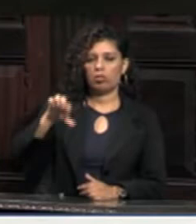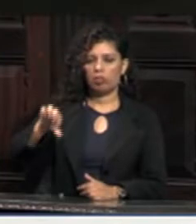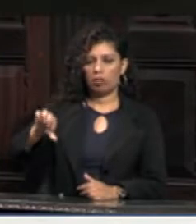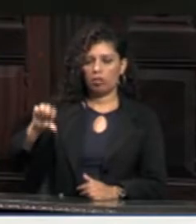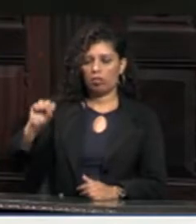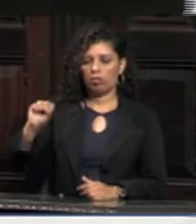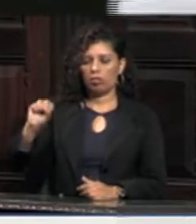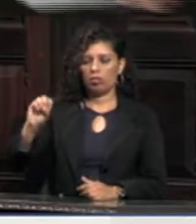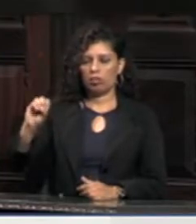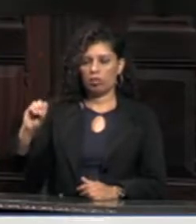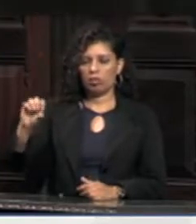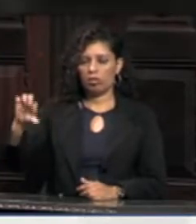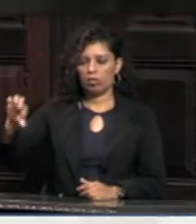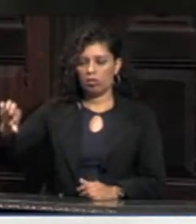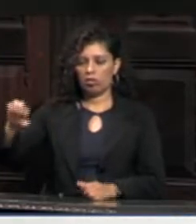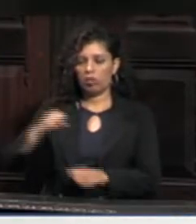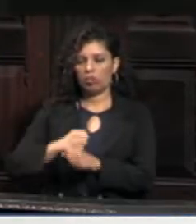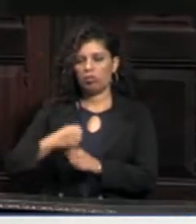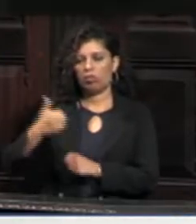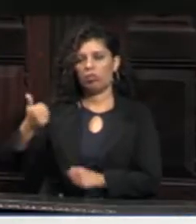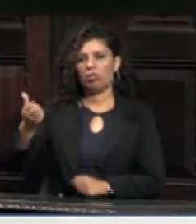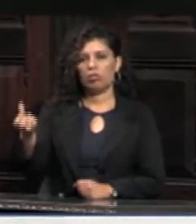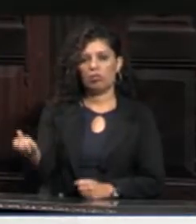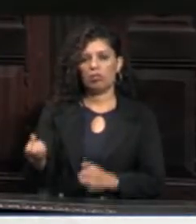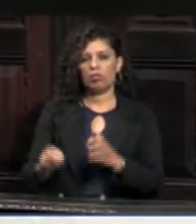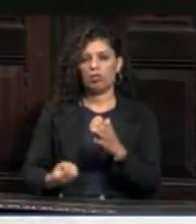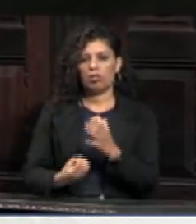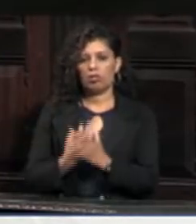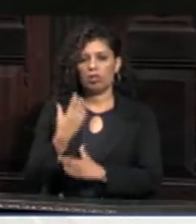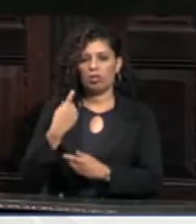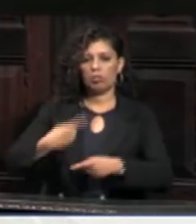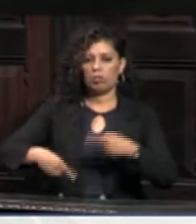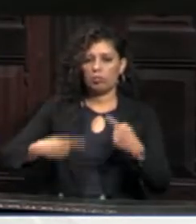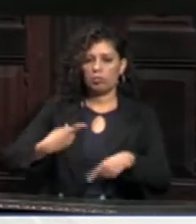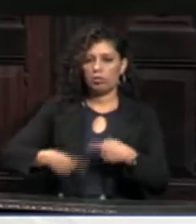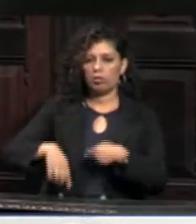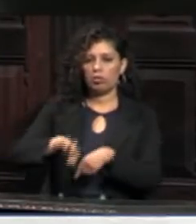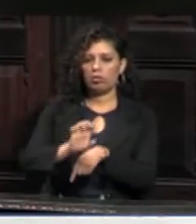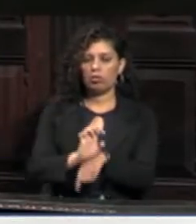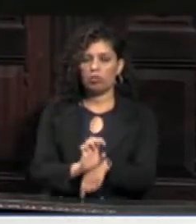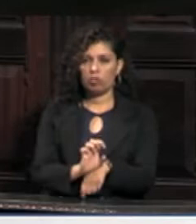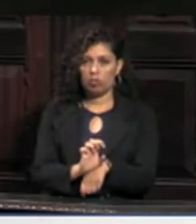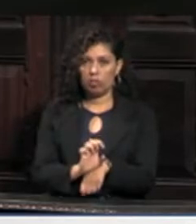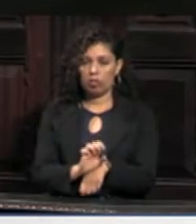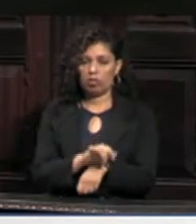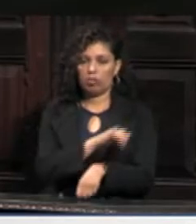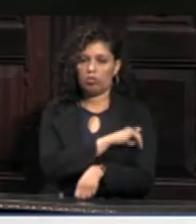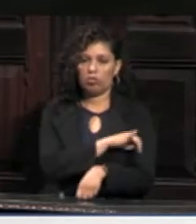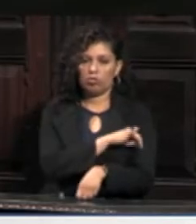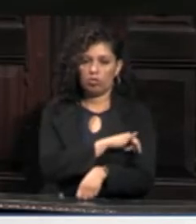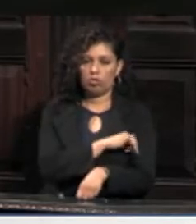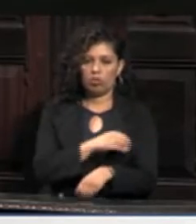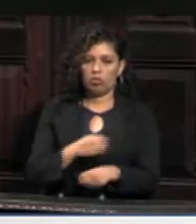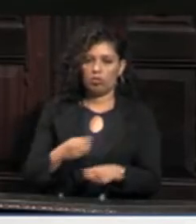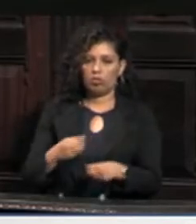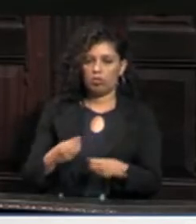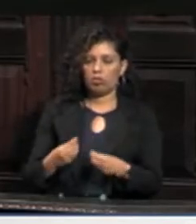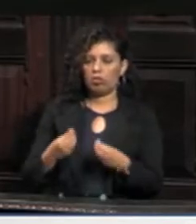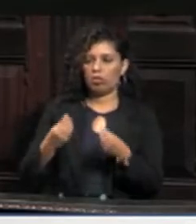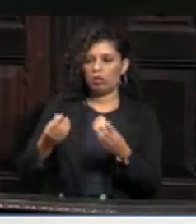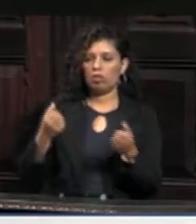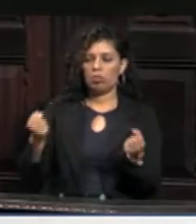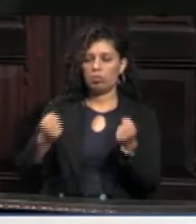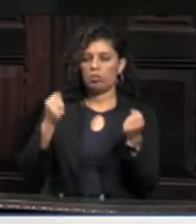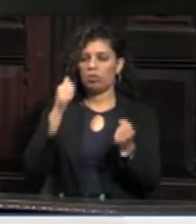1909 de 2016, que cria a política estadual de empoderamento da mulher e dá outras